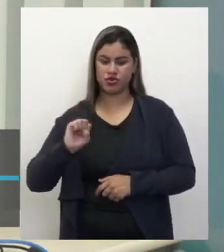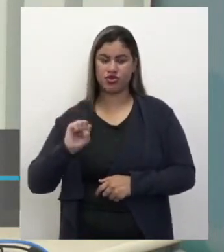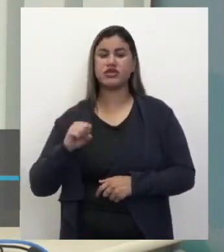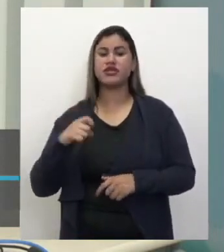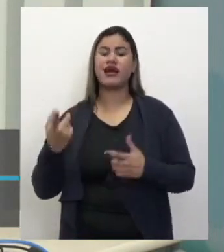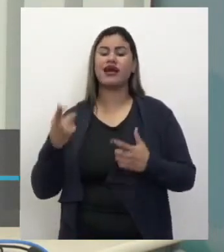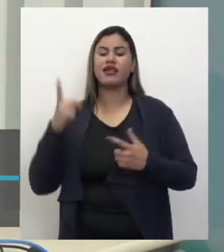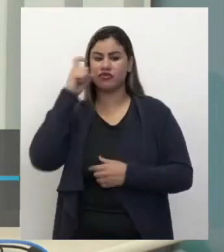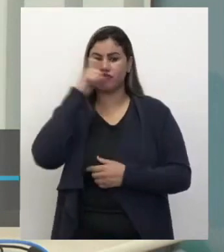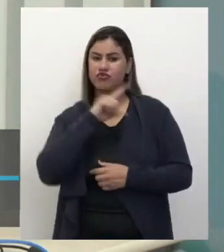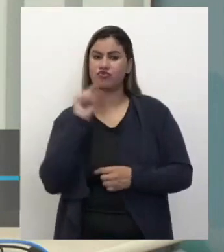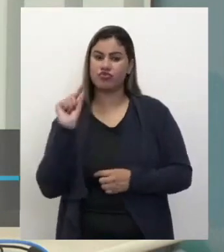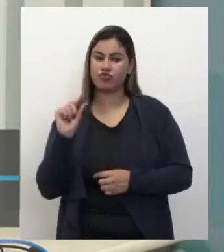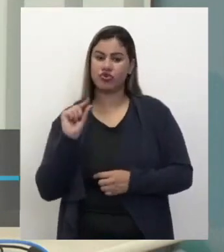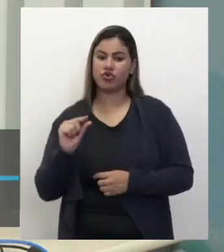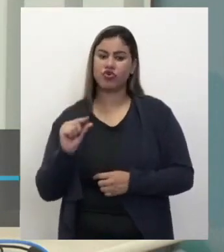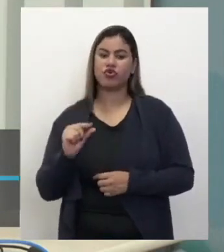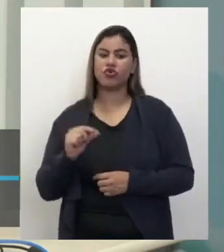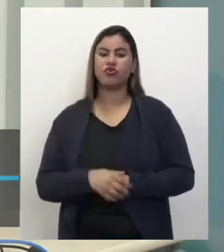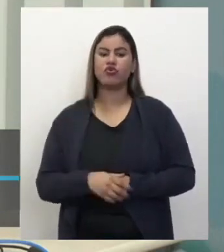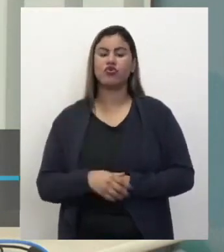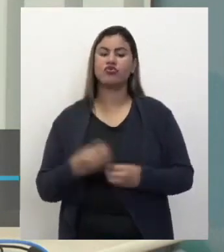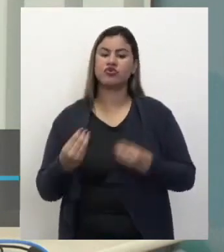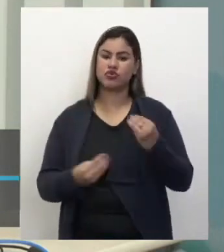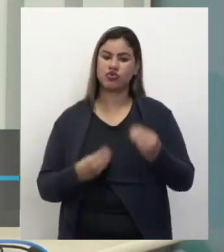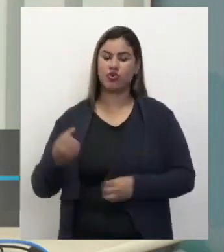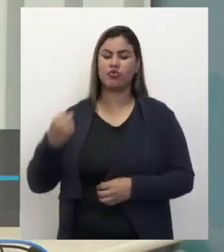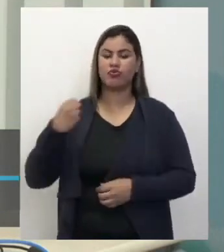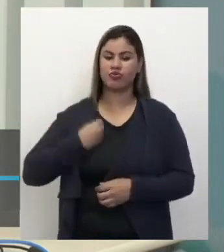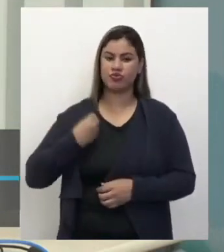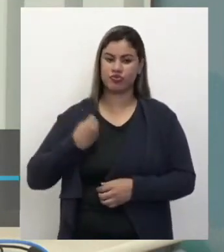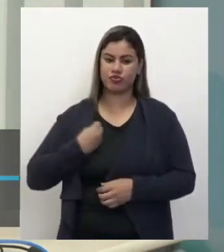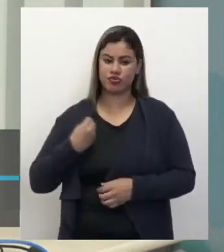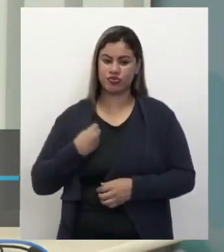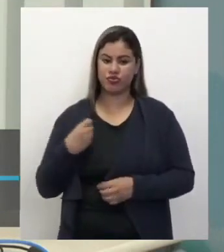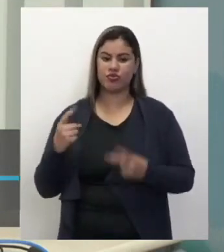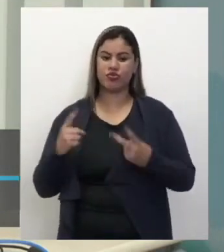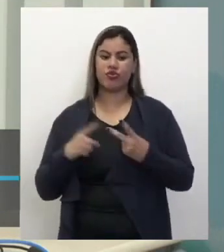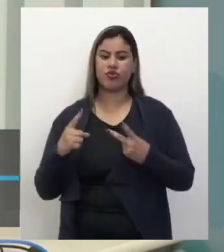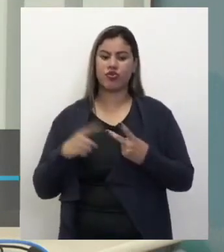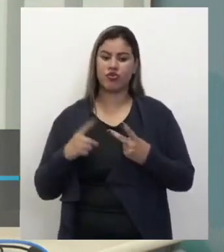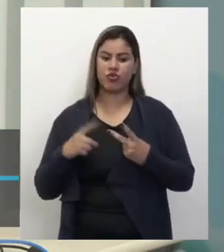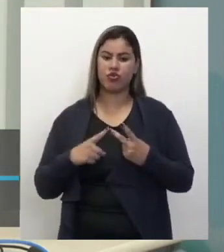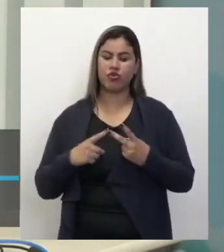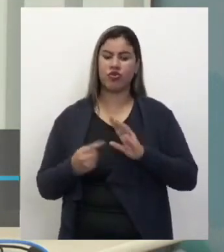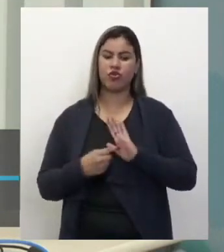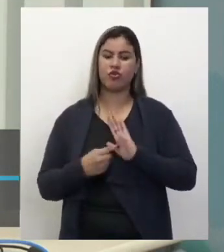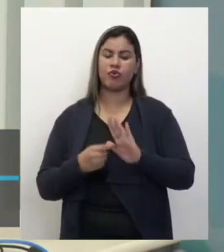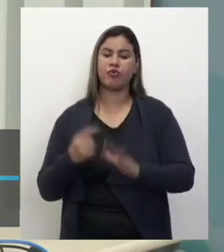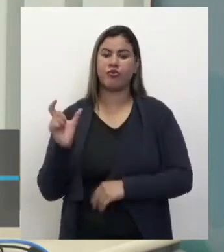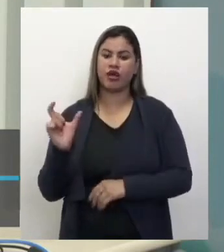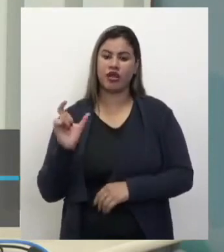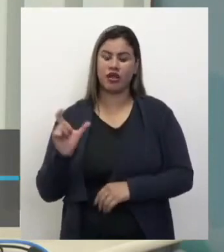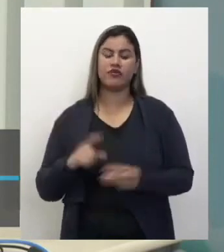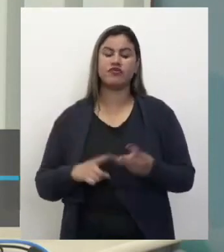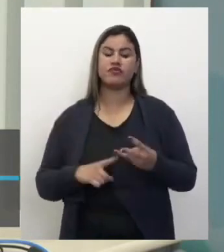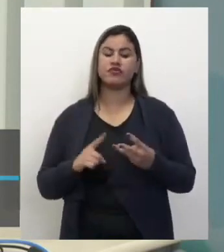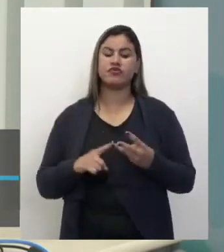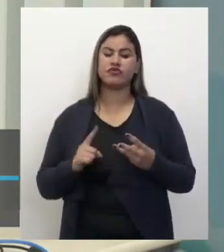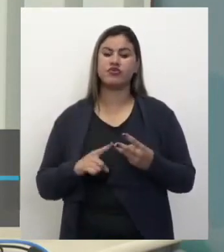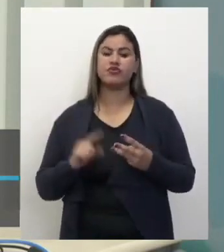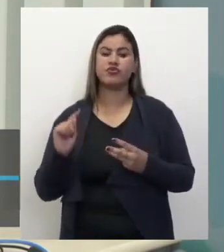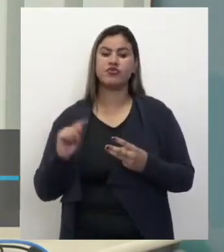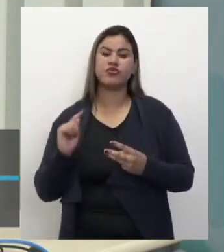vamos fazer a revisão. Vamos deixar então a parte da pontuação, a parte de enfatizar uma palavra e também vou colocar